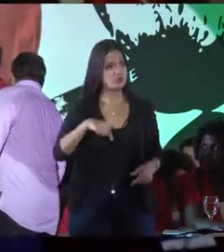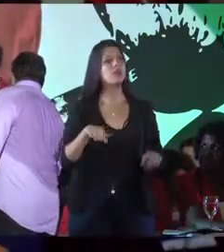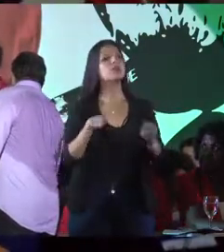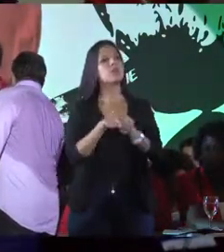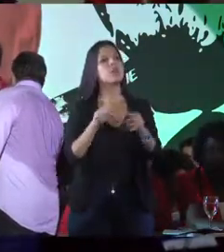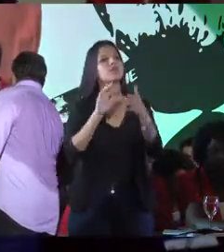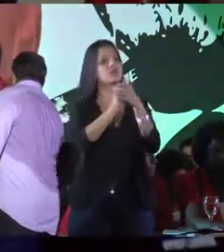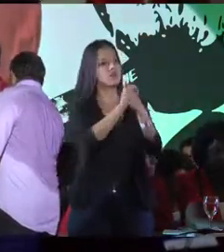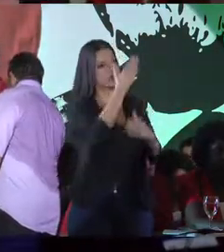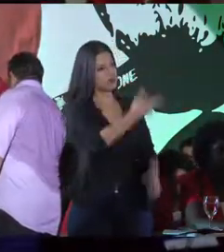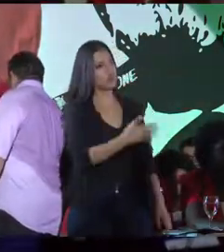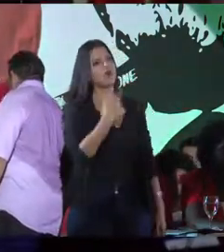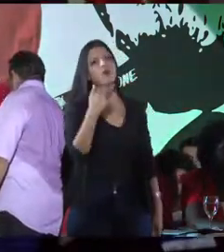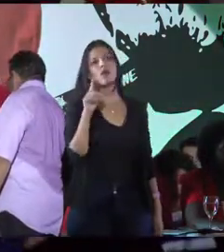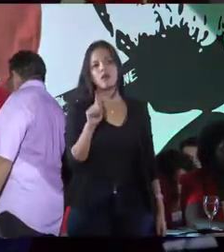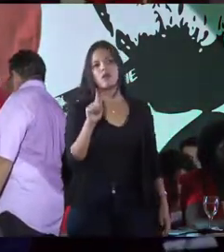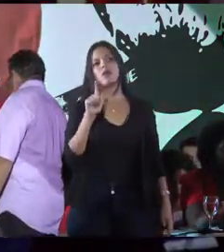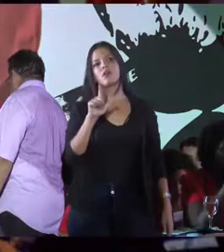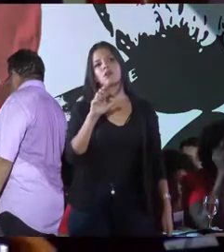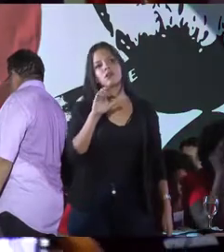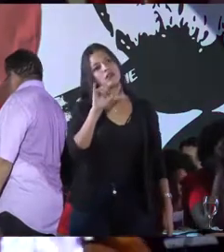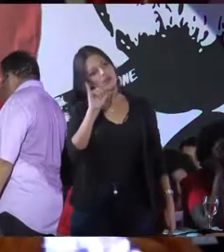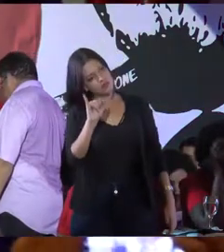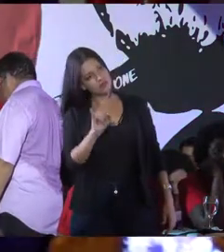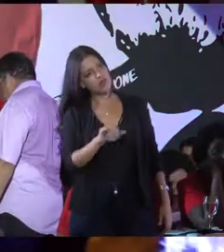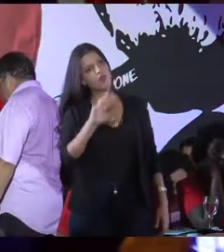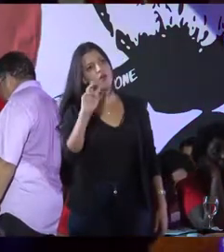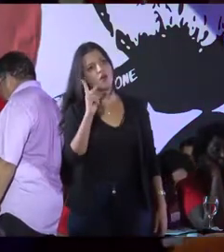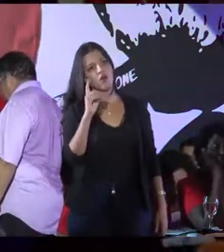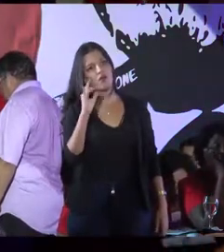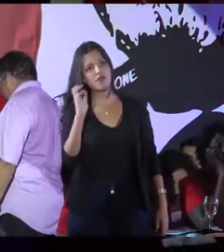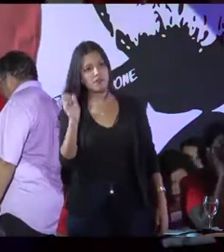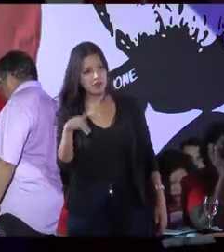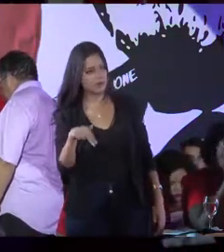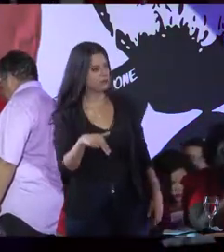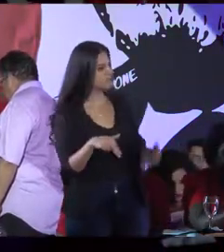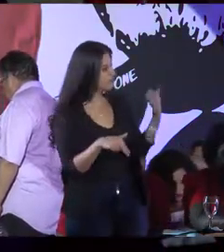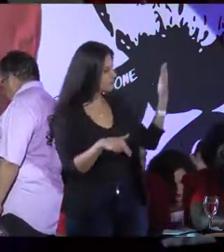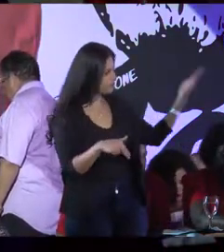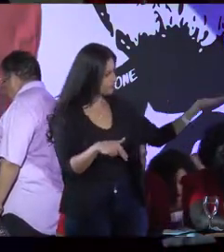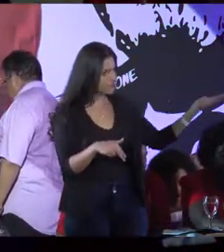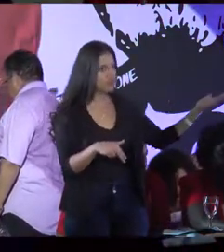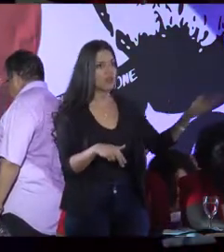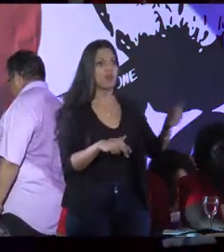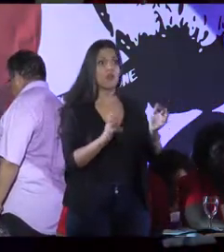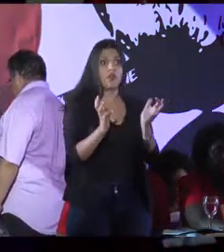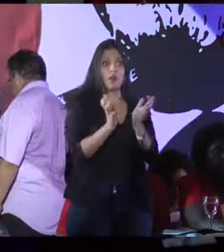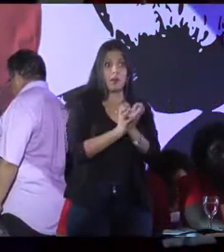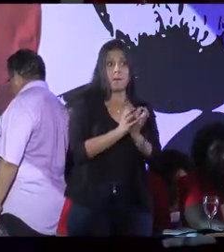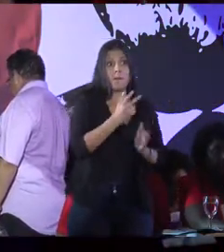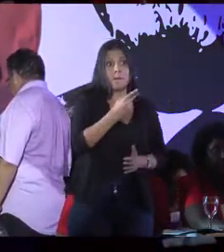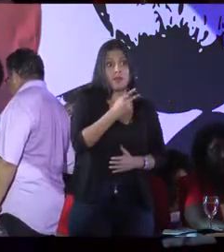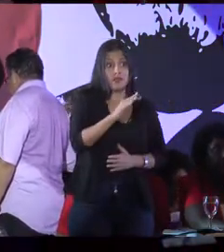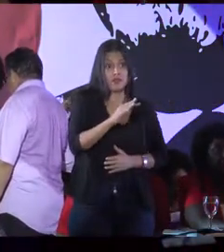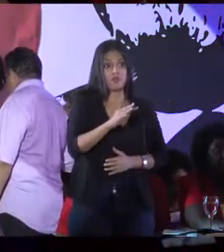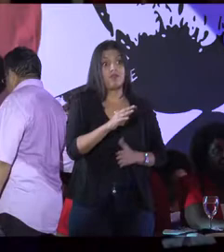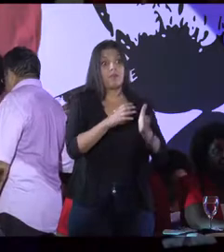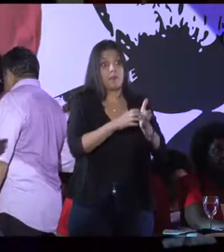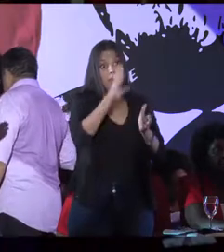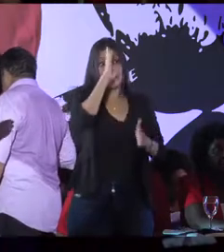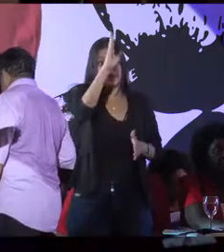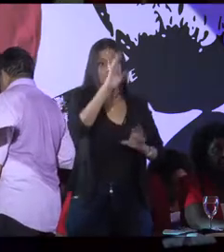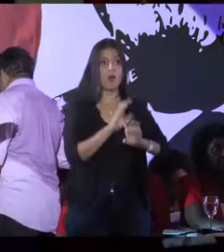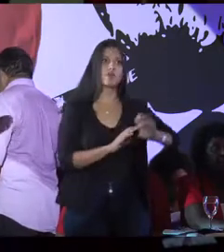à Gleisi Hoffmann, que recebeu essa importante missão de presidir o maior partido da esquerda brasileira. E